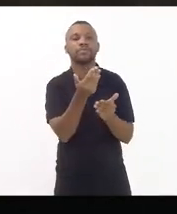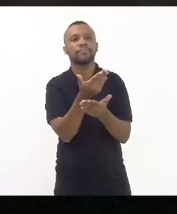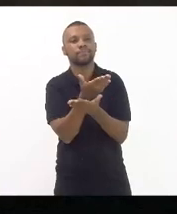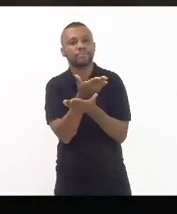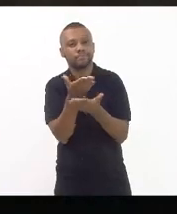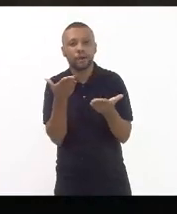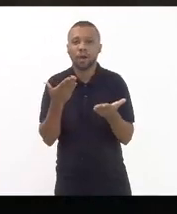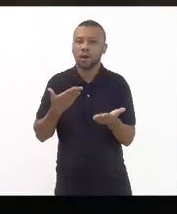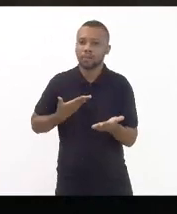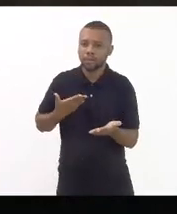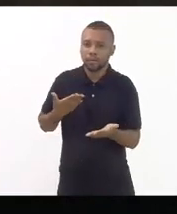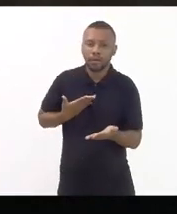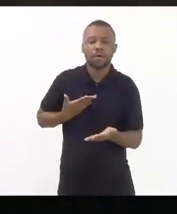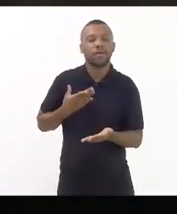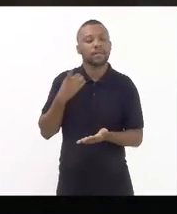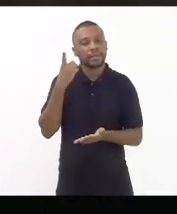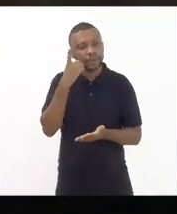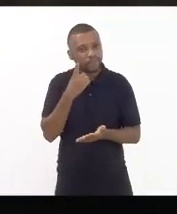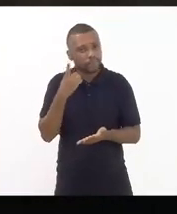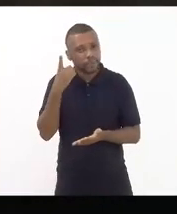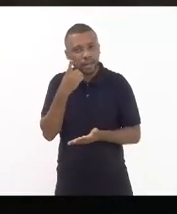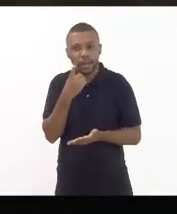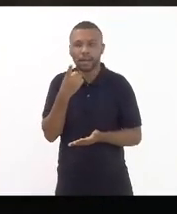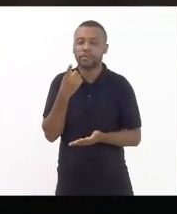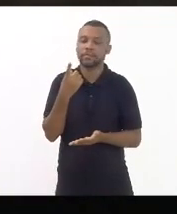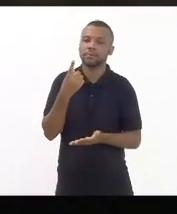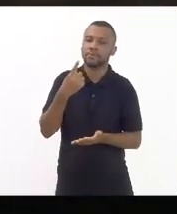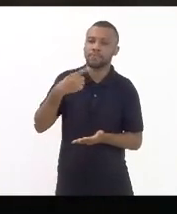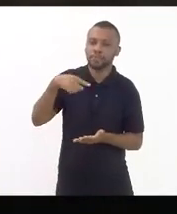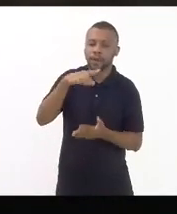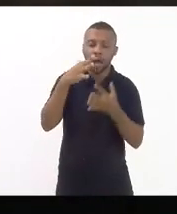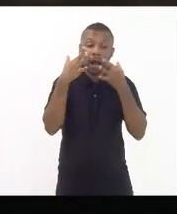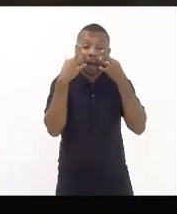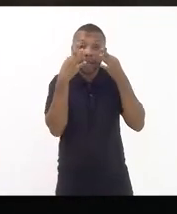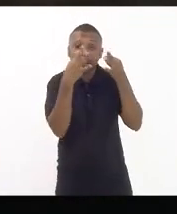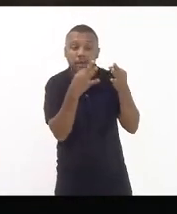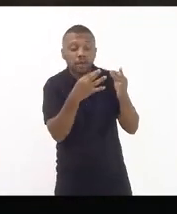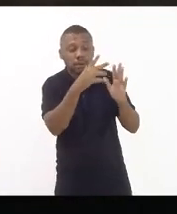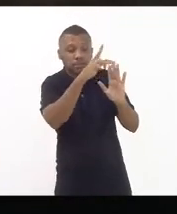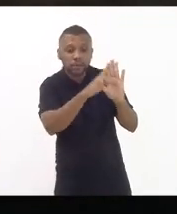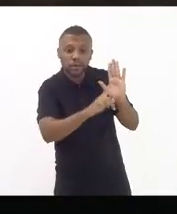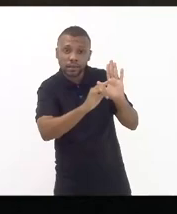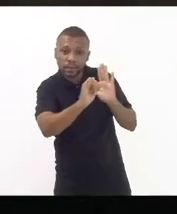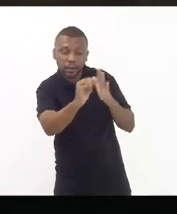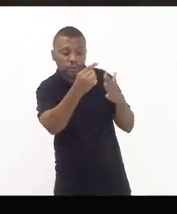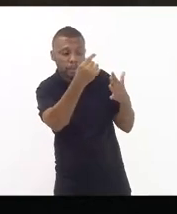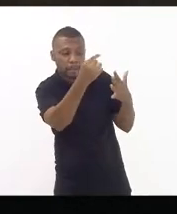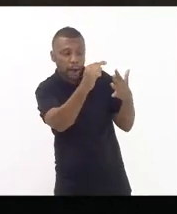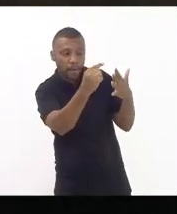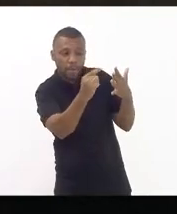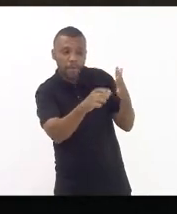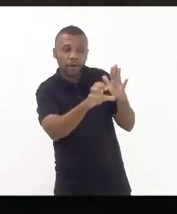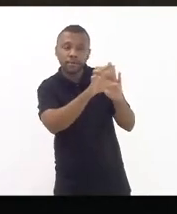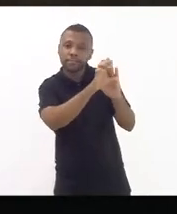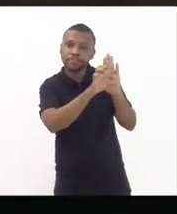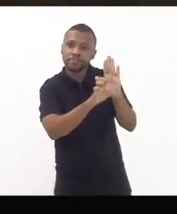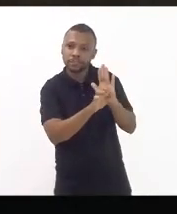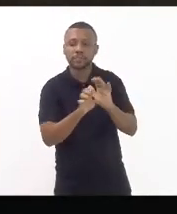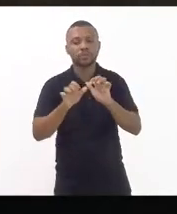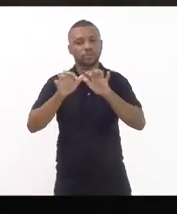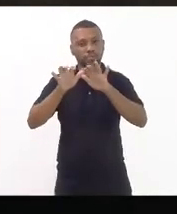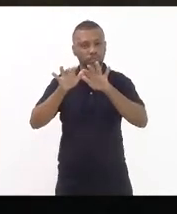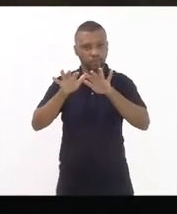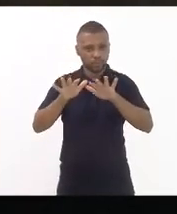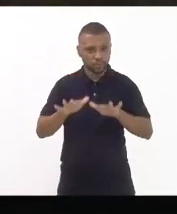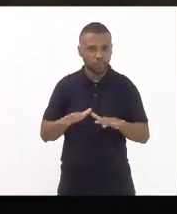que os meus colegas, os meus pares, olhem com carinho para todas as emendas que foram feitas